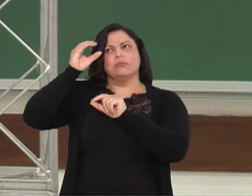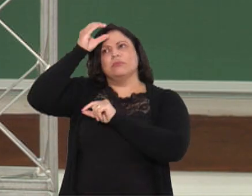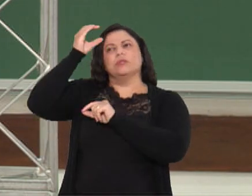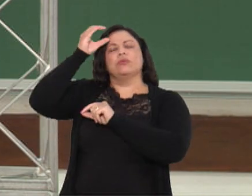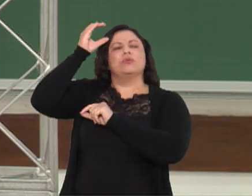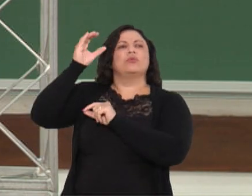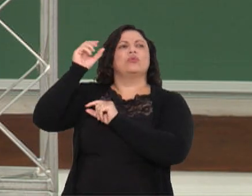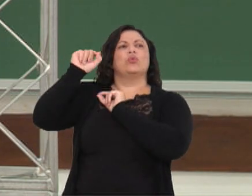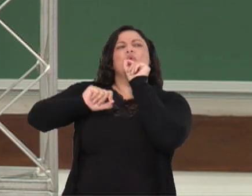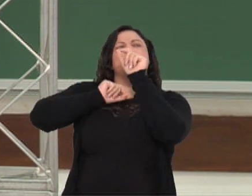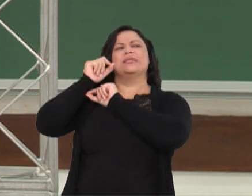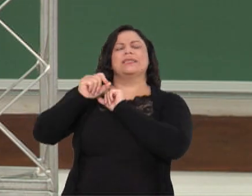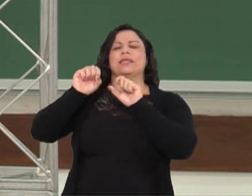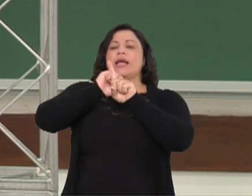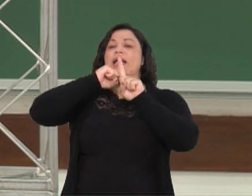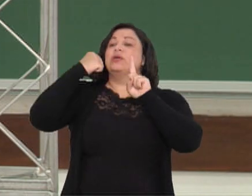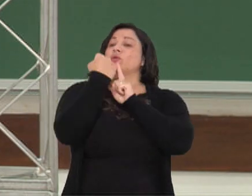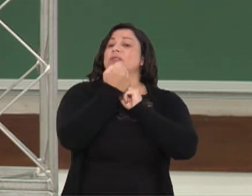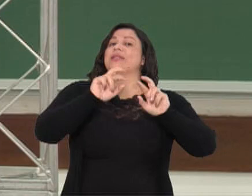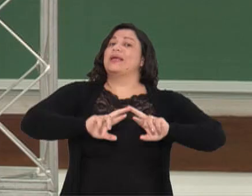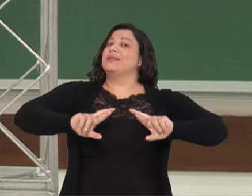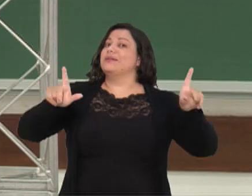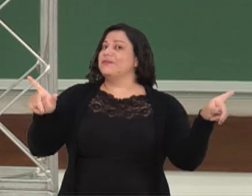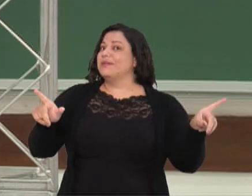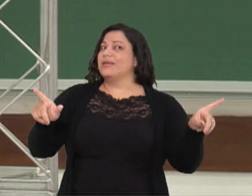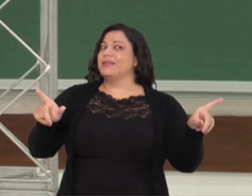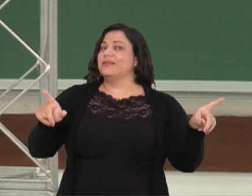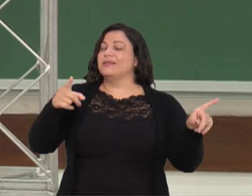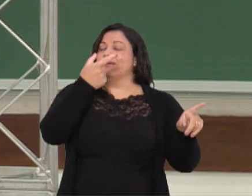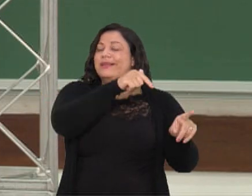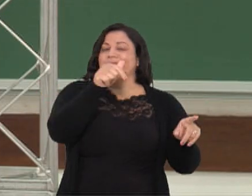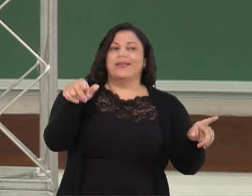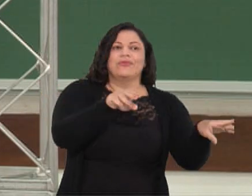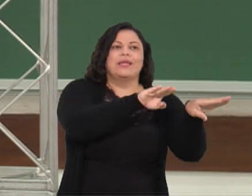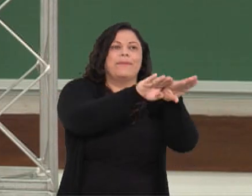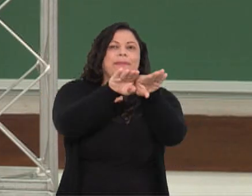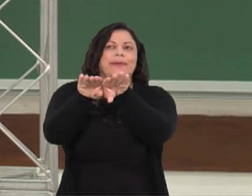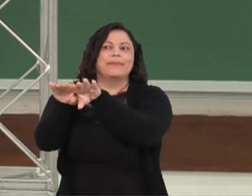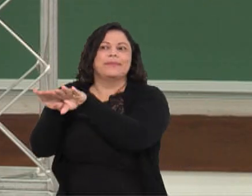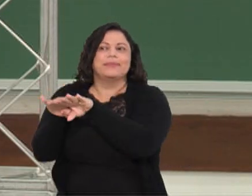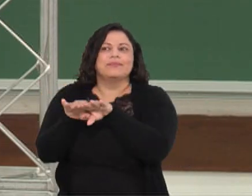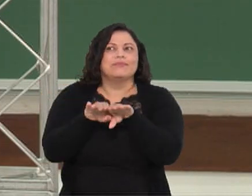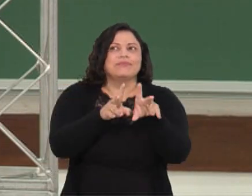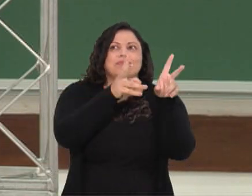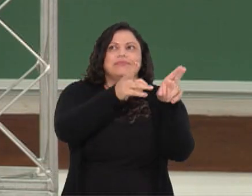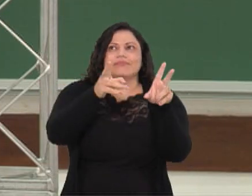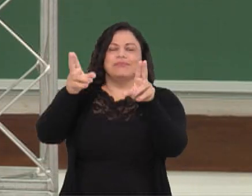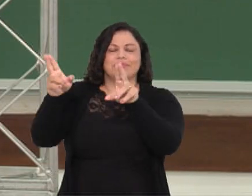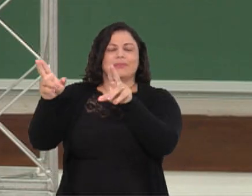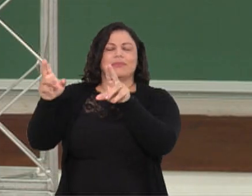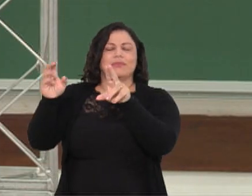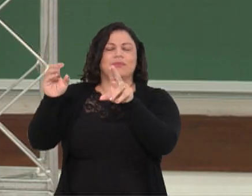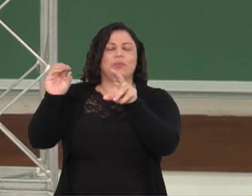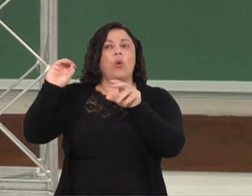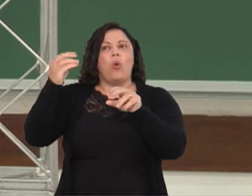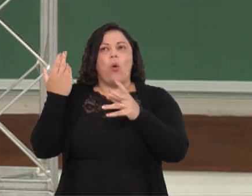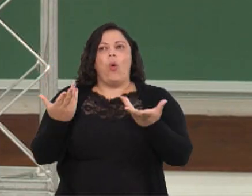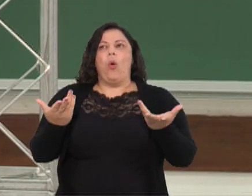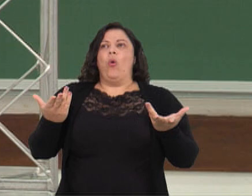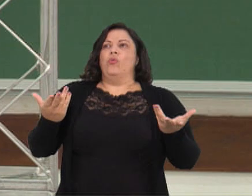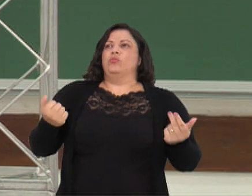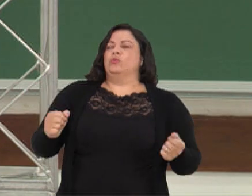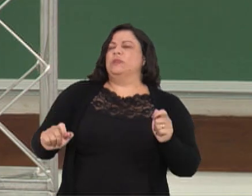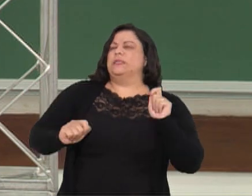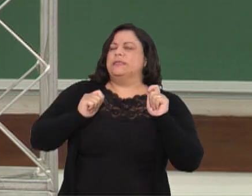é diferente, não é igual o comercial de propaganda de margarina, ou você se frustra e fica muito infeliz,